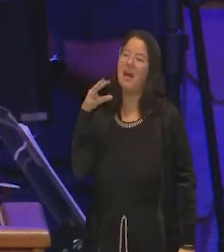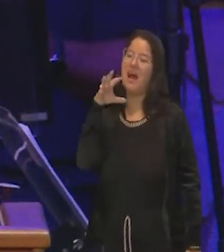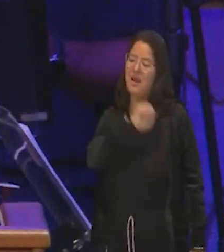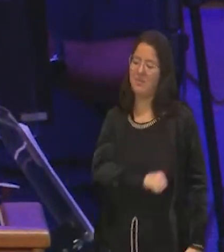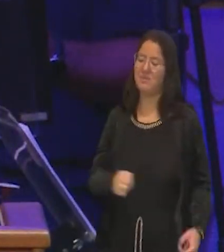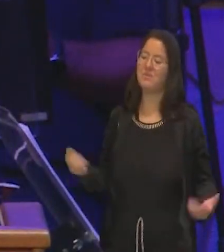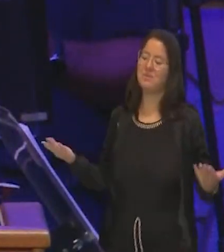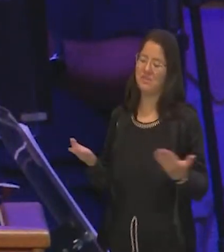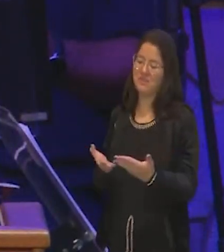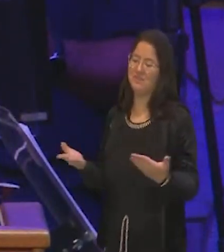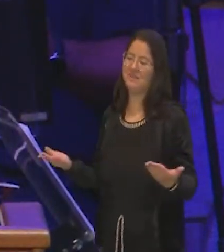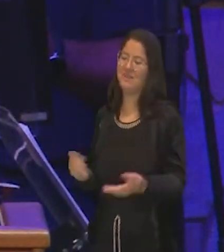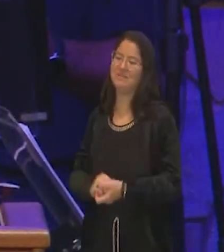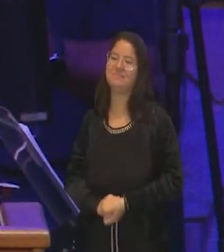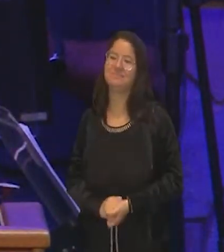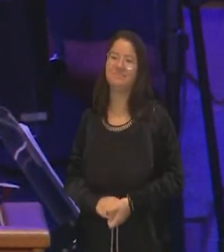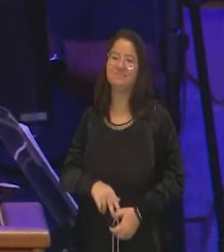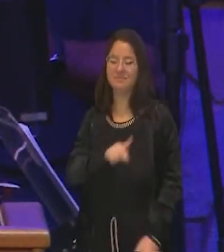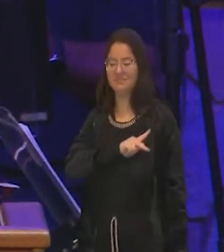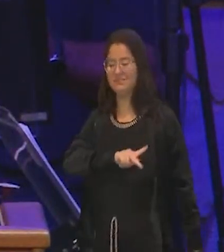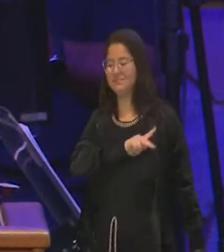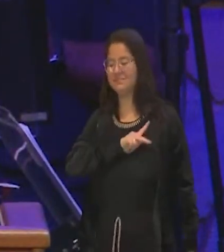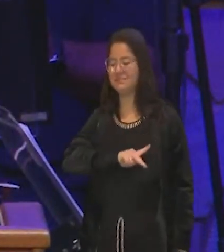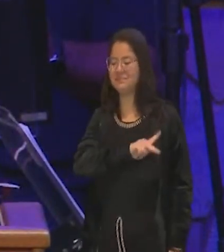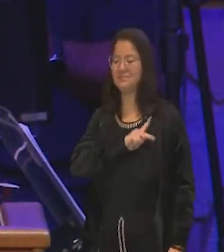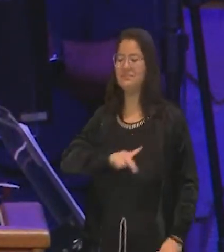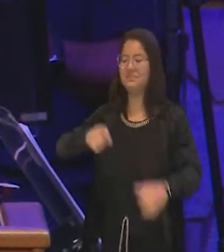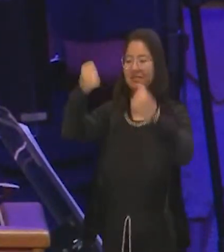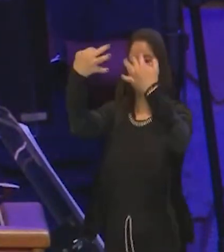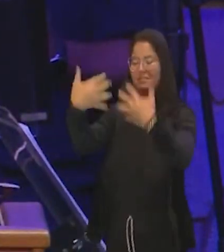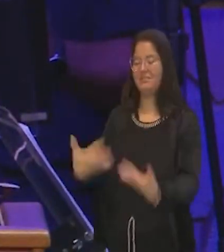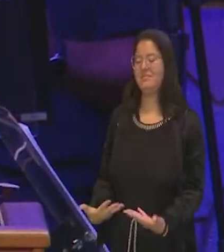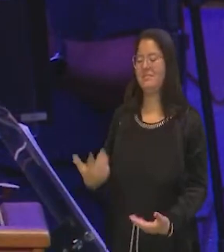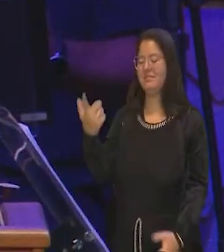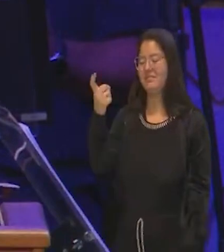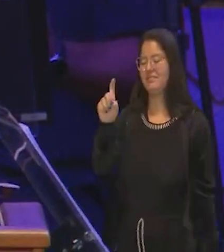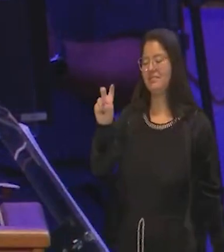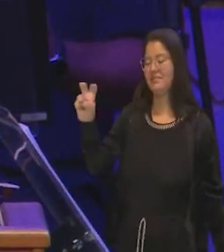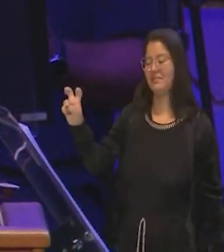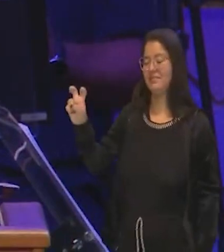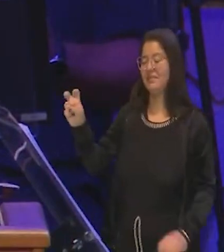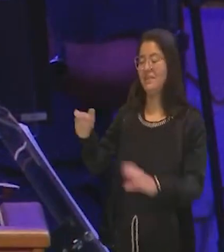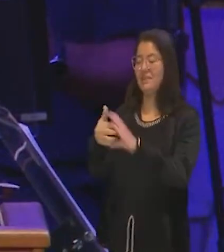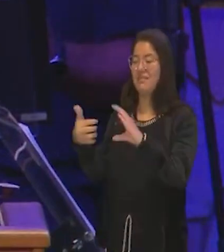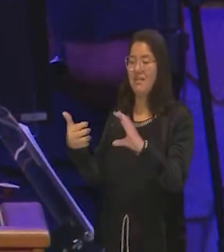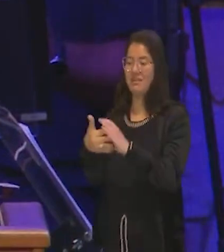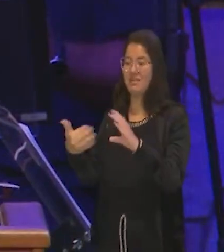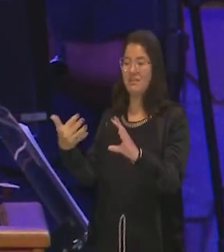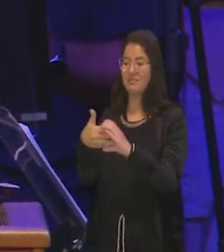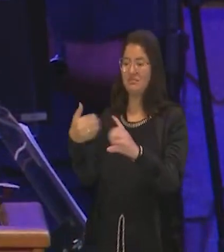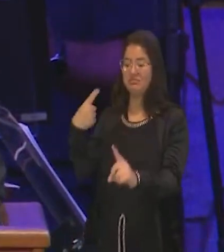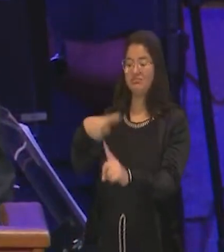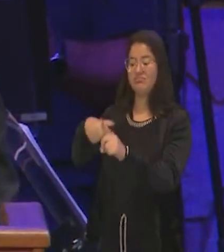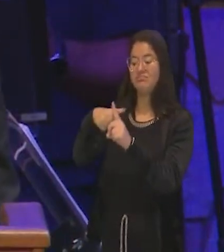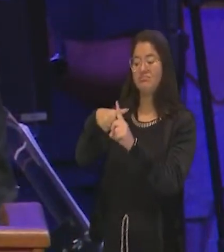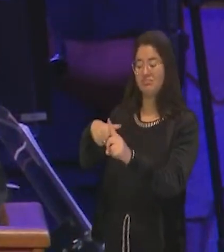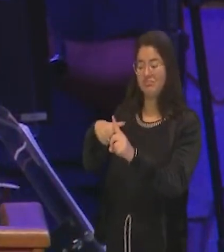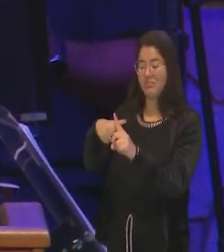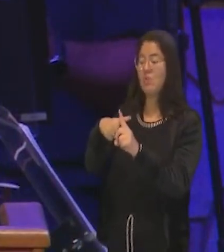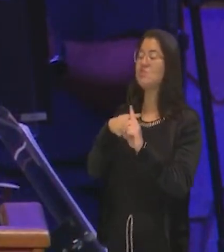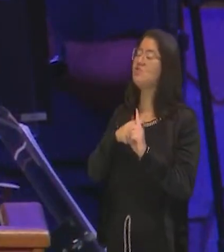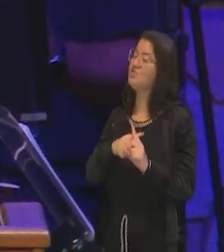irmãos. Paulo aponta 15 qualidades, 15